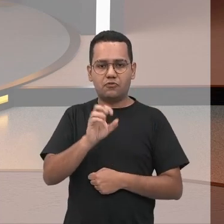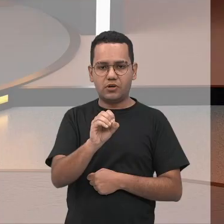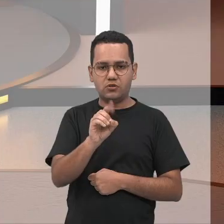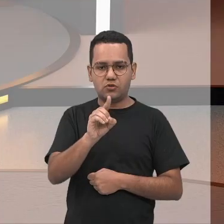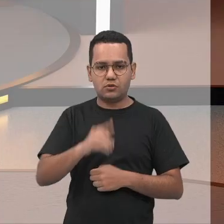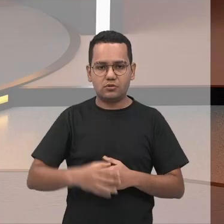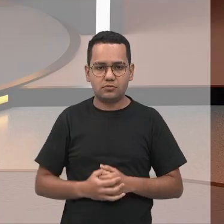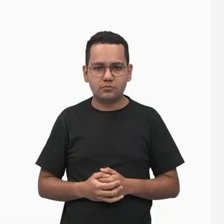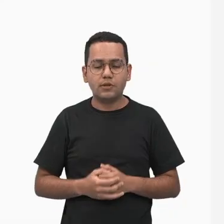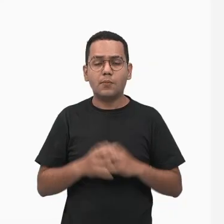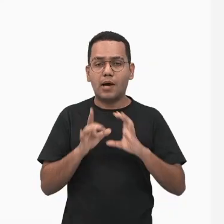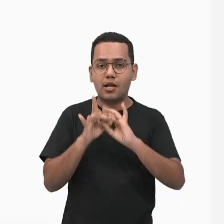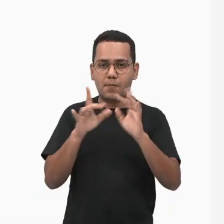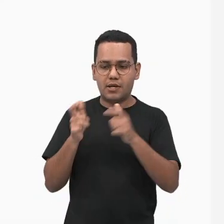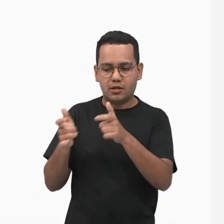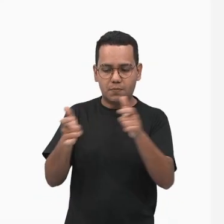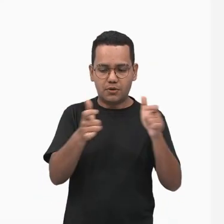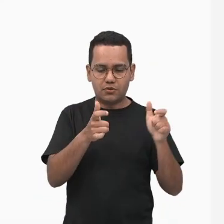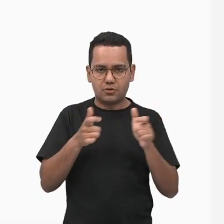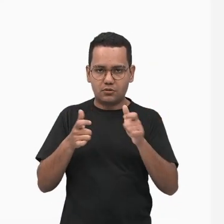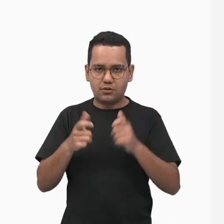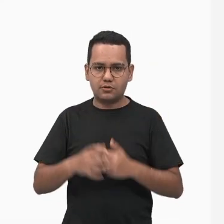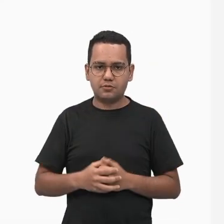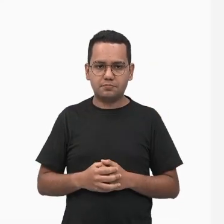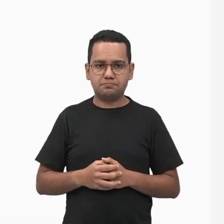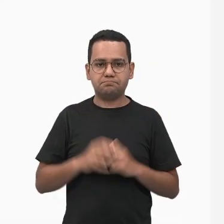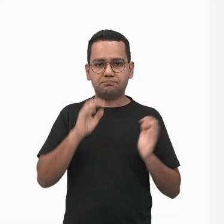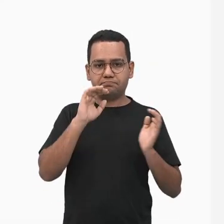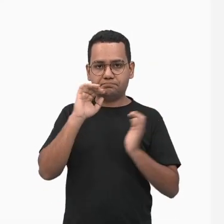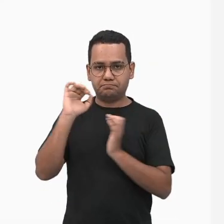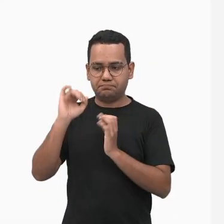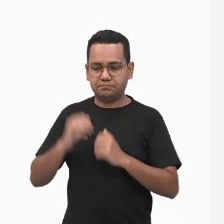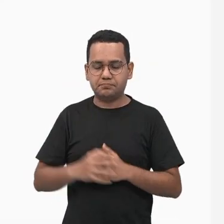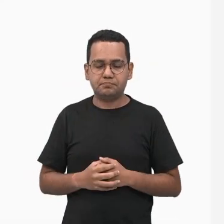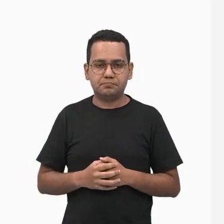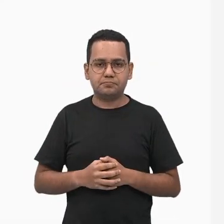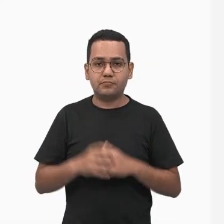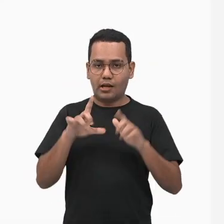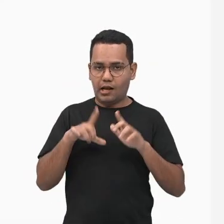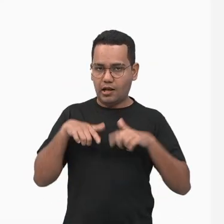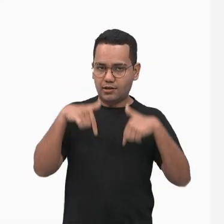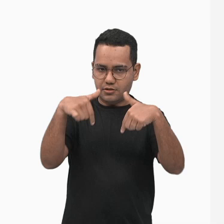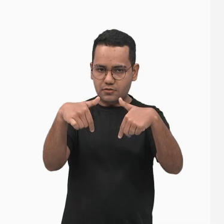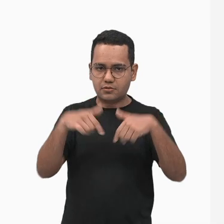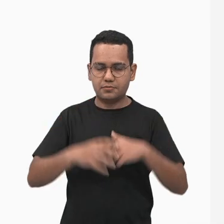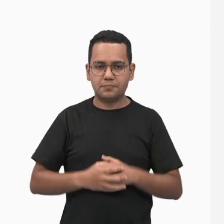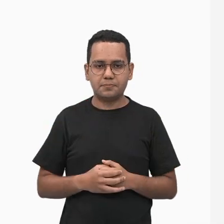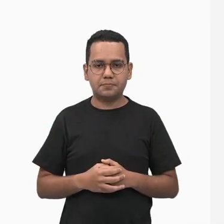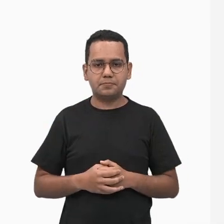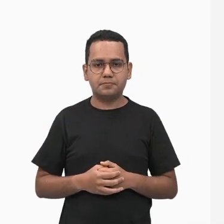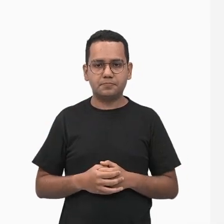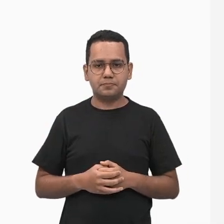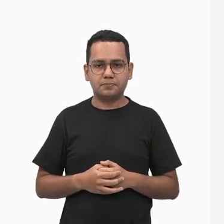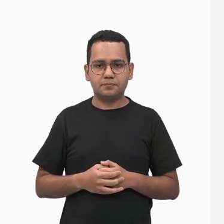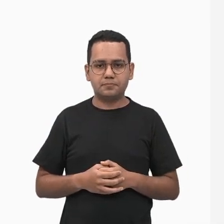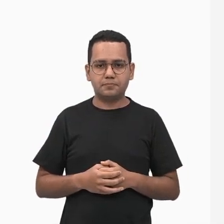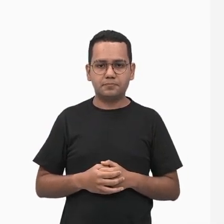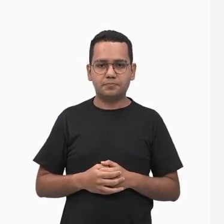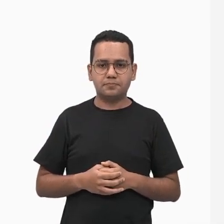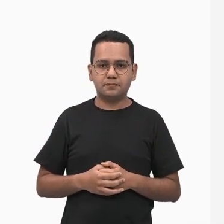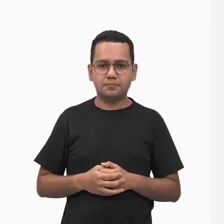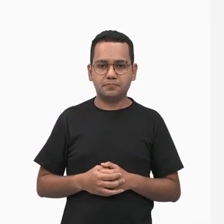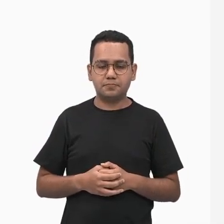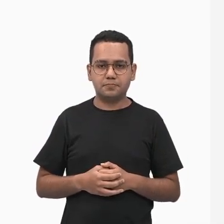Vamos ver, então, as ações da regência una de Feijó. A regência una de Feijó, não, desculpa, as ações